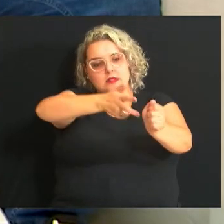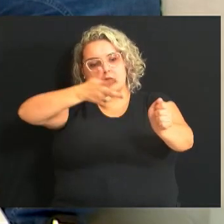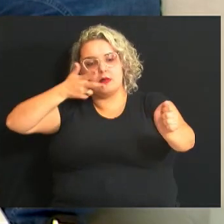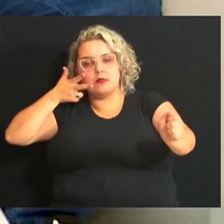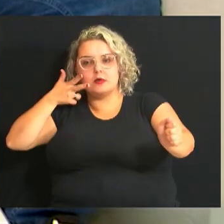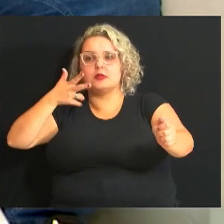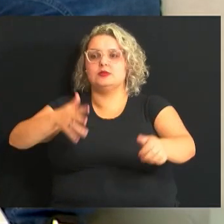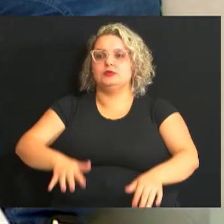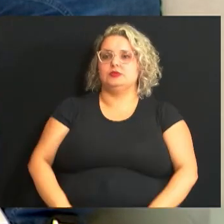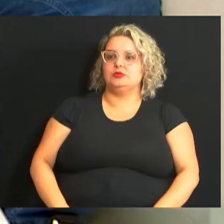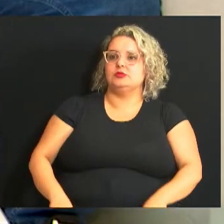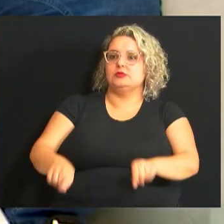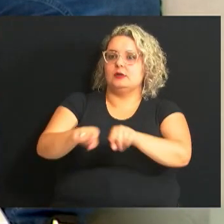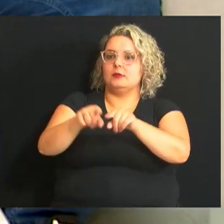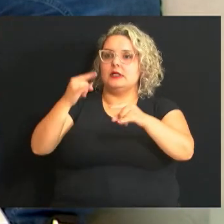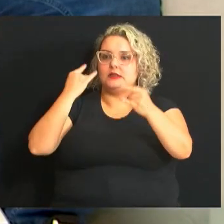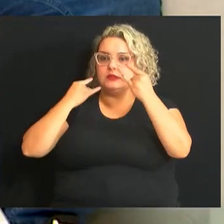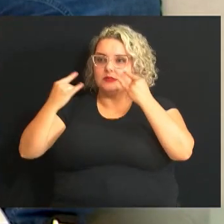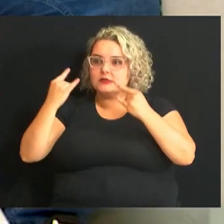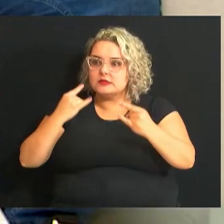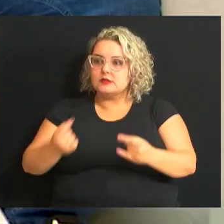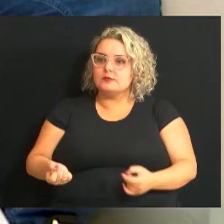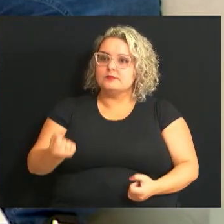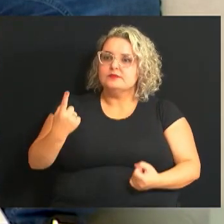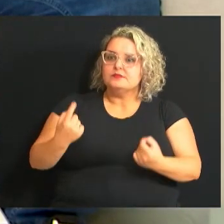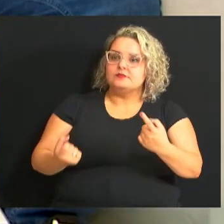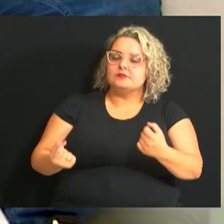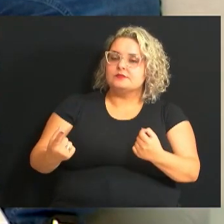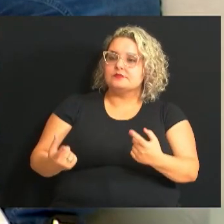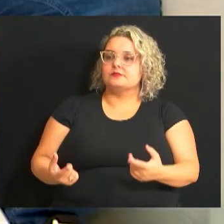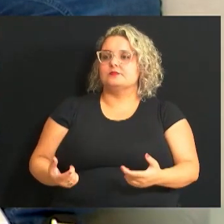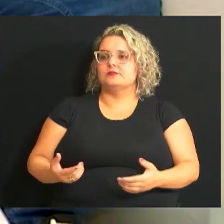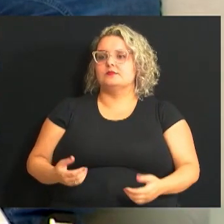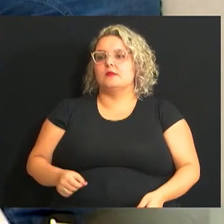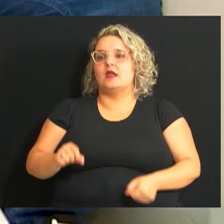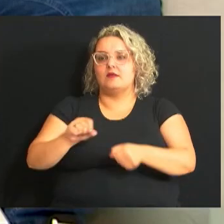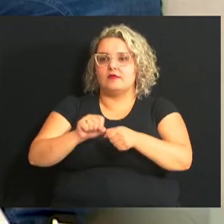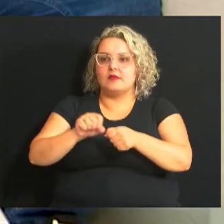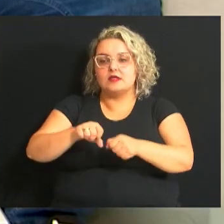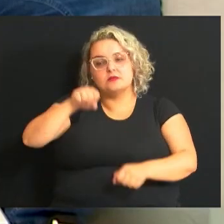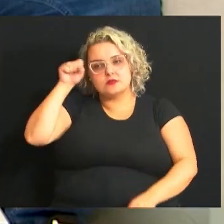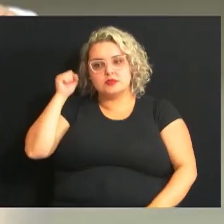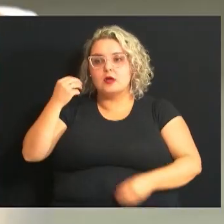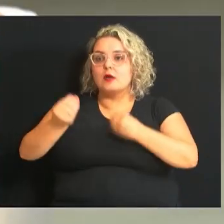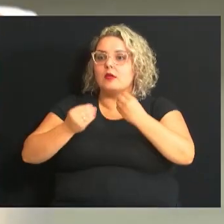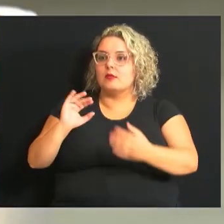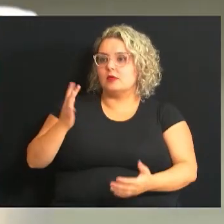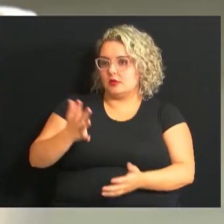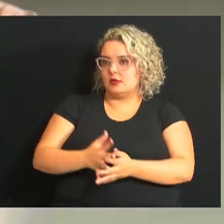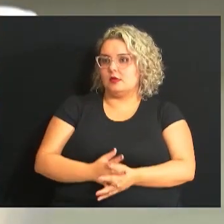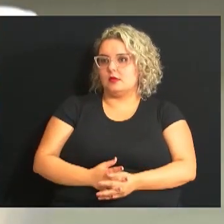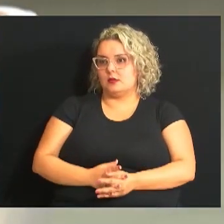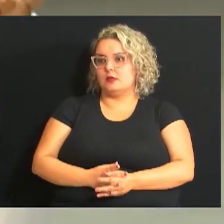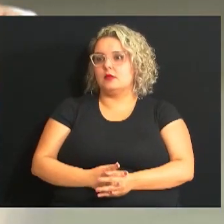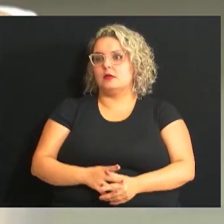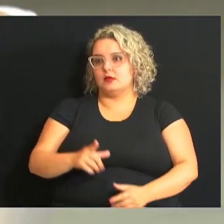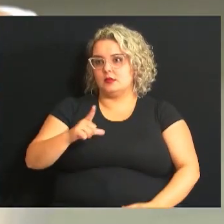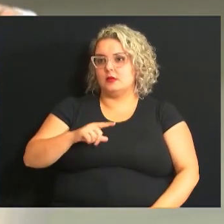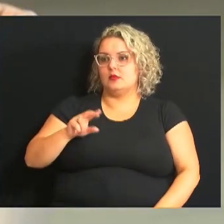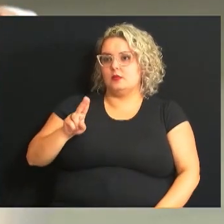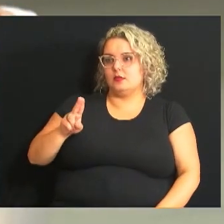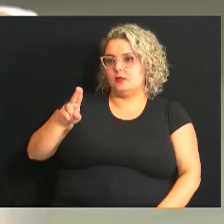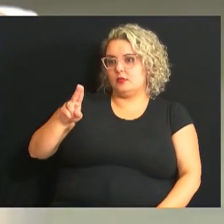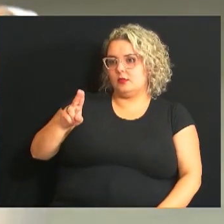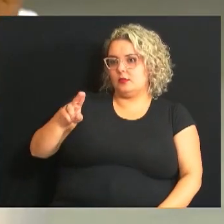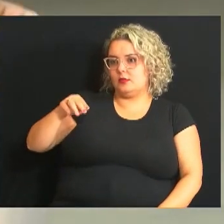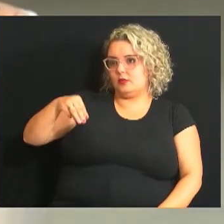se interessaram? Algum deles prestou? Como é que é essa situação? Teve o da UNB agora, da UNB e da